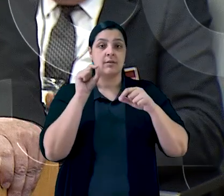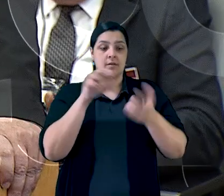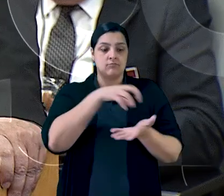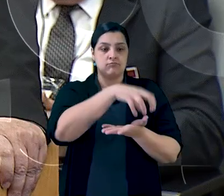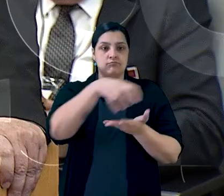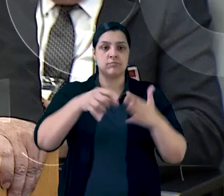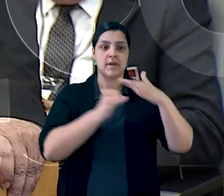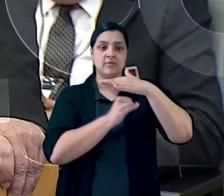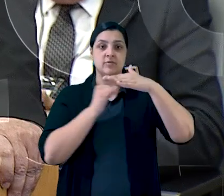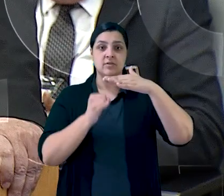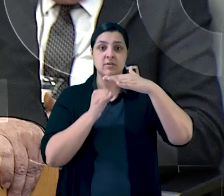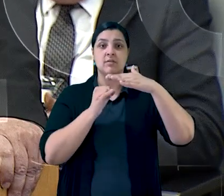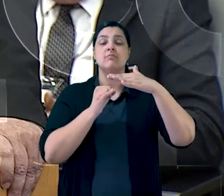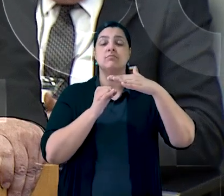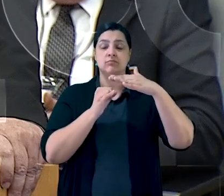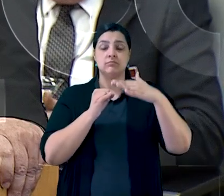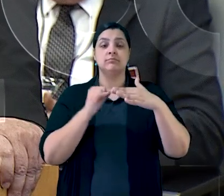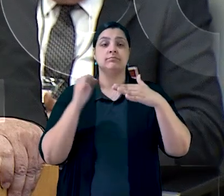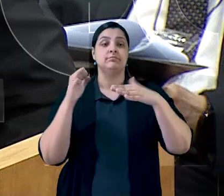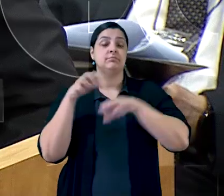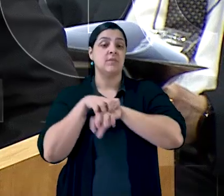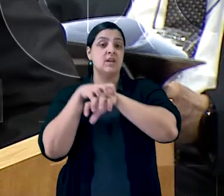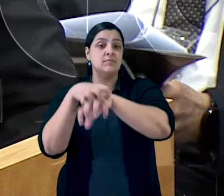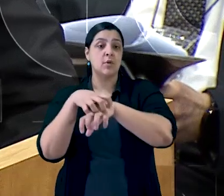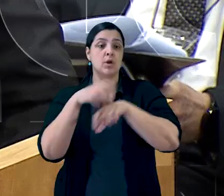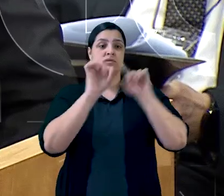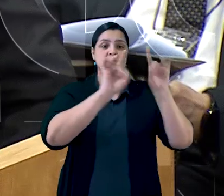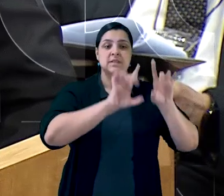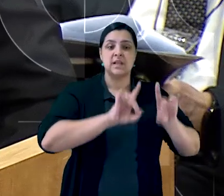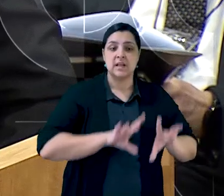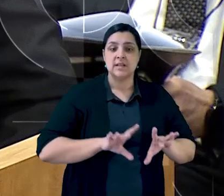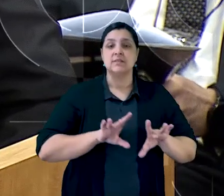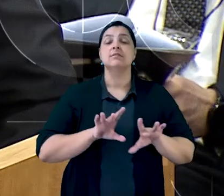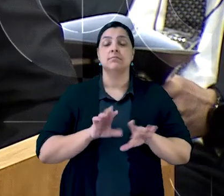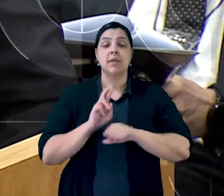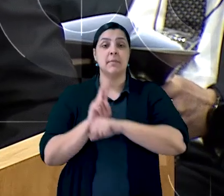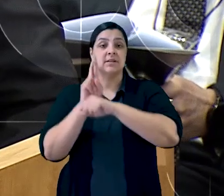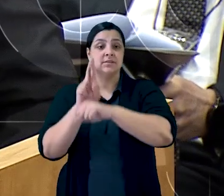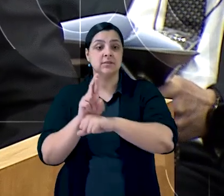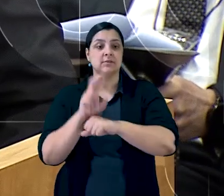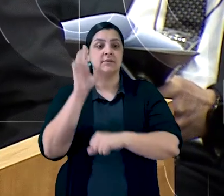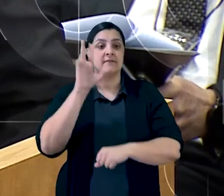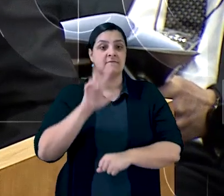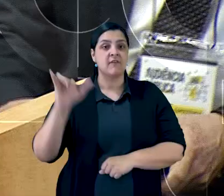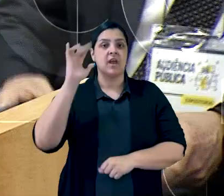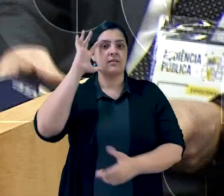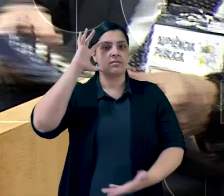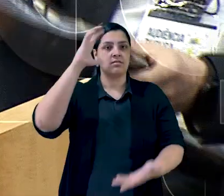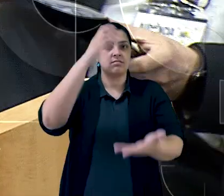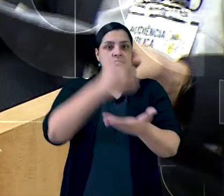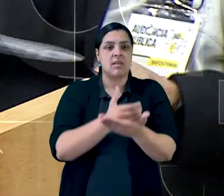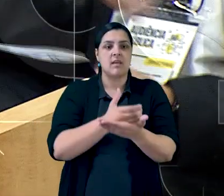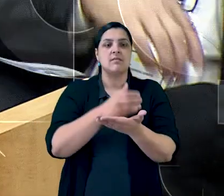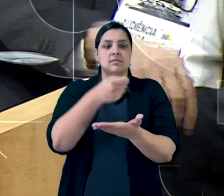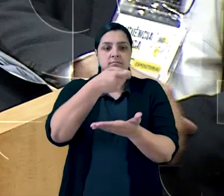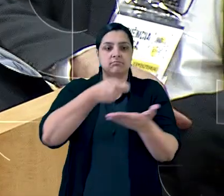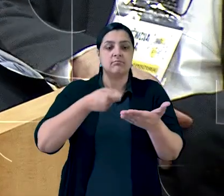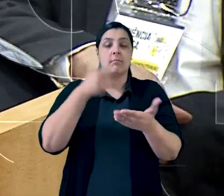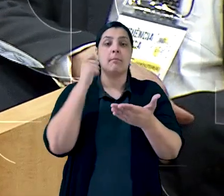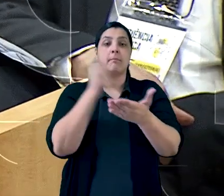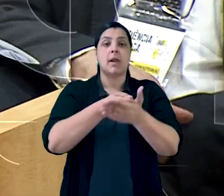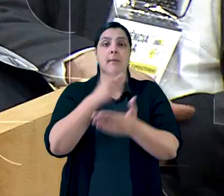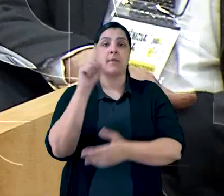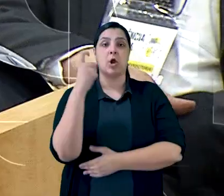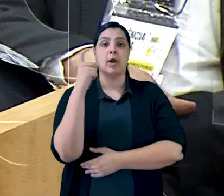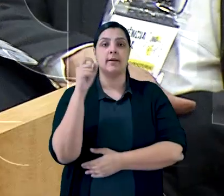que representam empresas de transporte e especialistas. O TST vai elaborar tese vinculante sobre o pagamento de